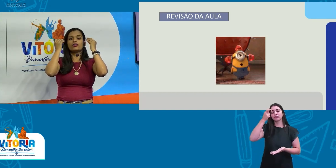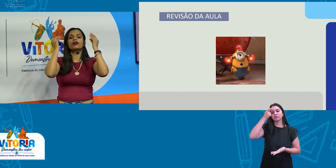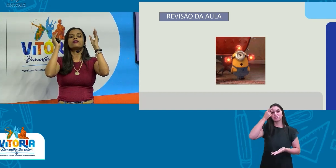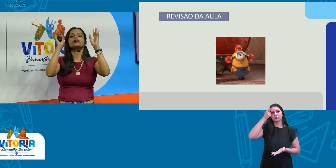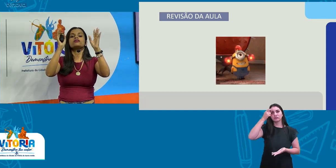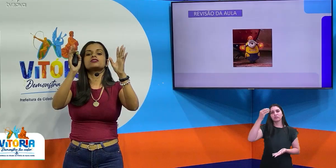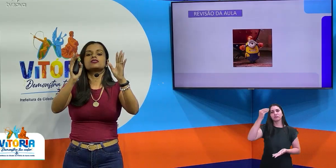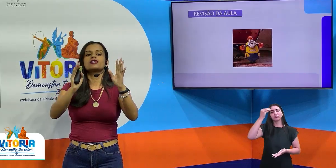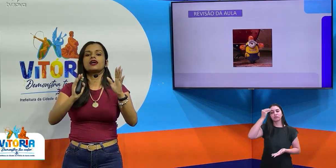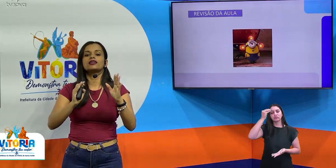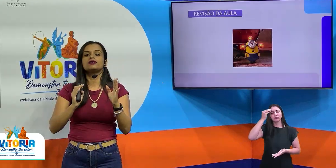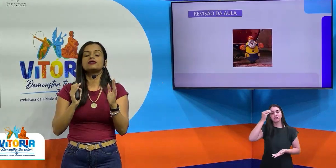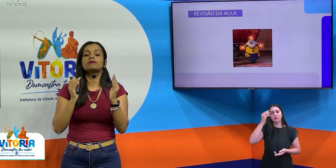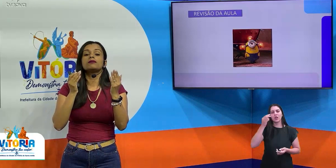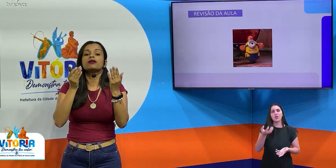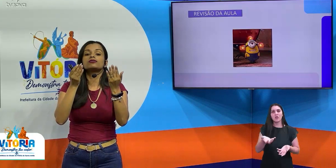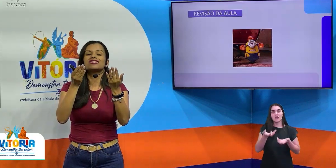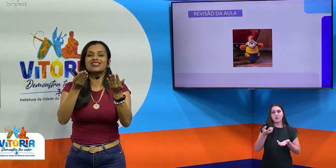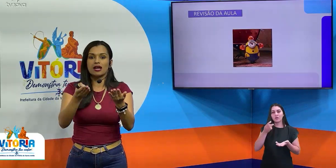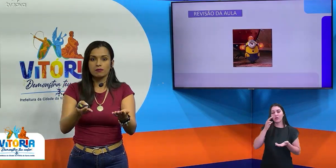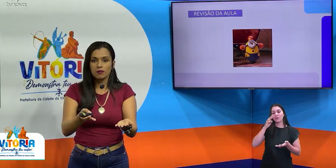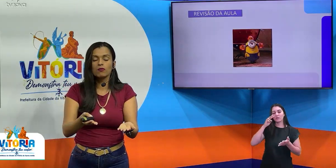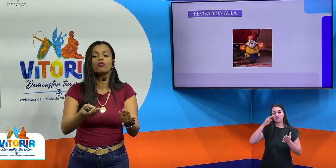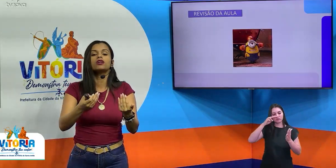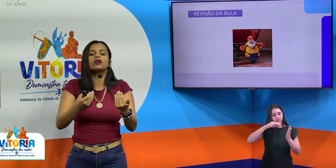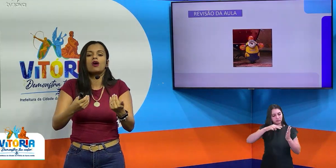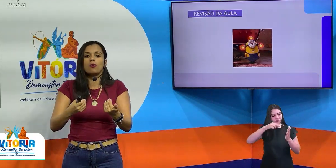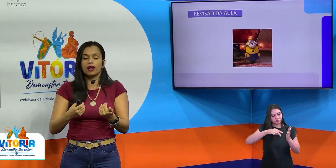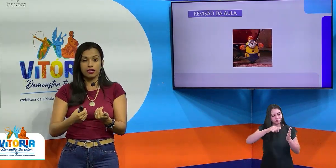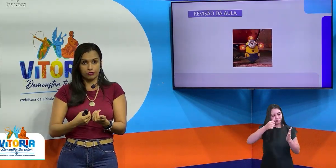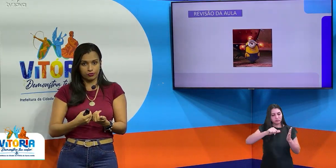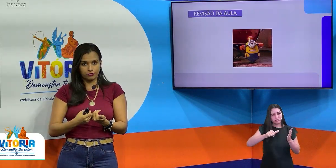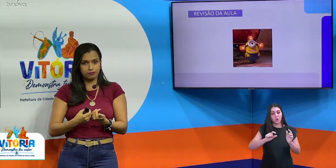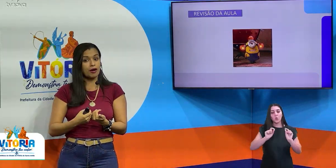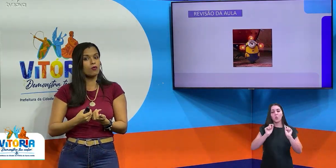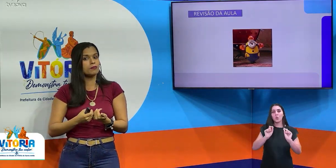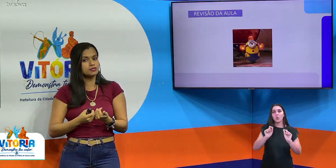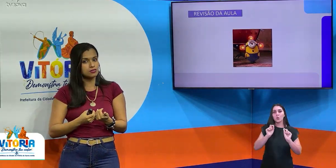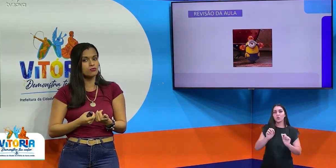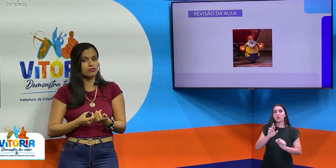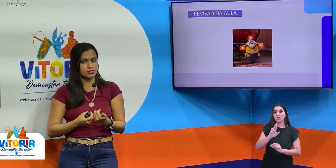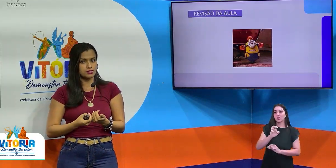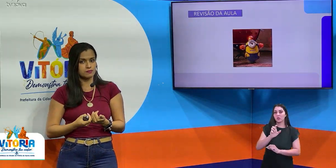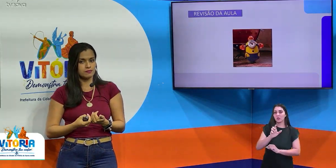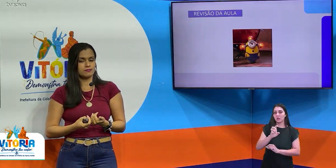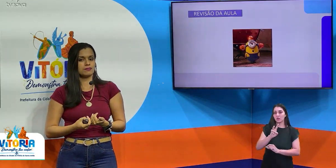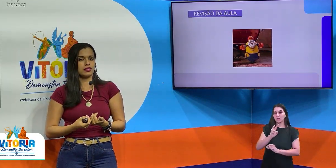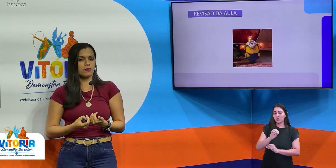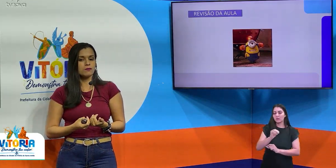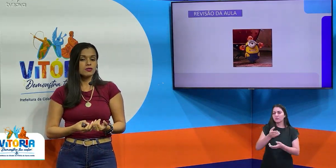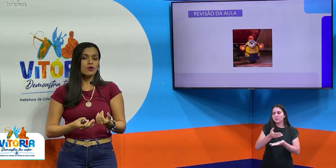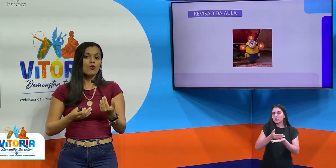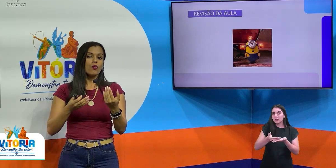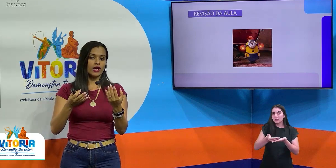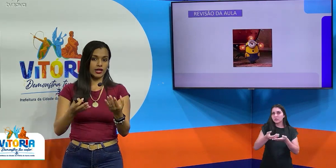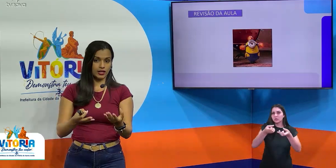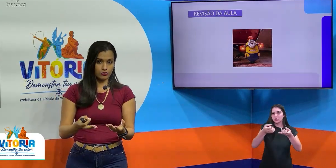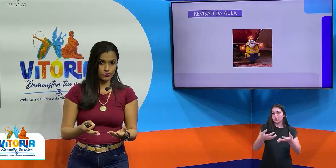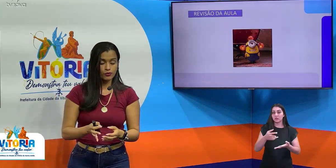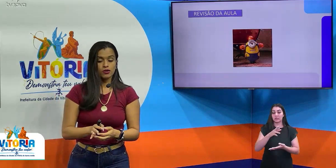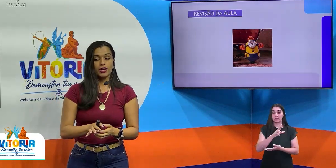cabecinha, eu quero que vocês analisem, primeiro saibam o que é o relevo, para começo de conversa, tá bom?